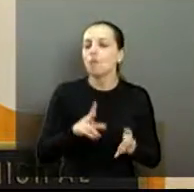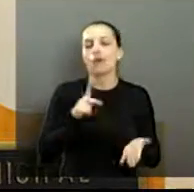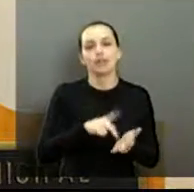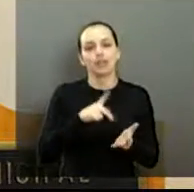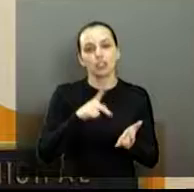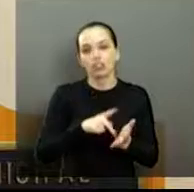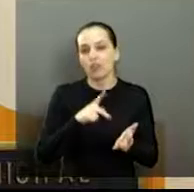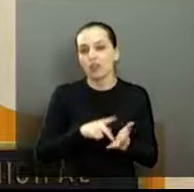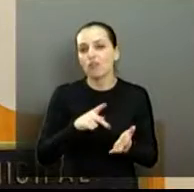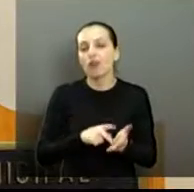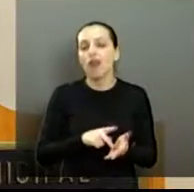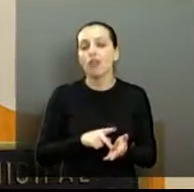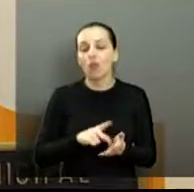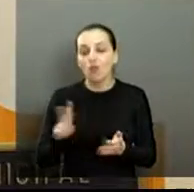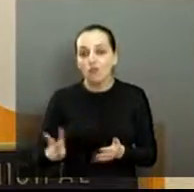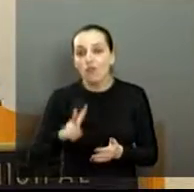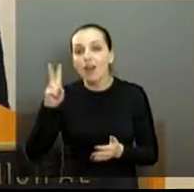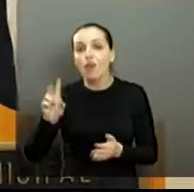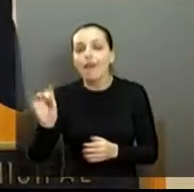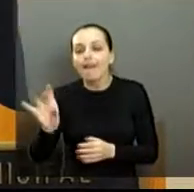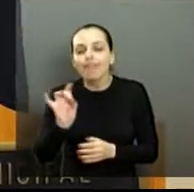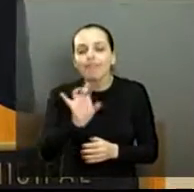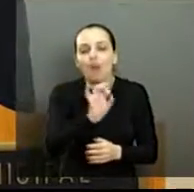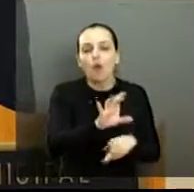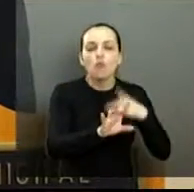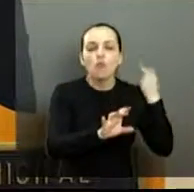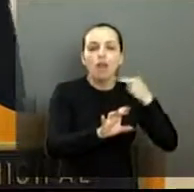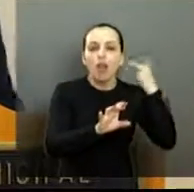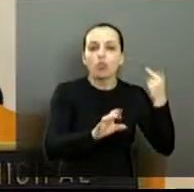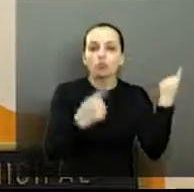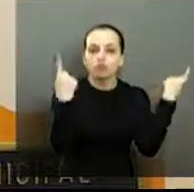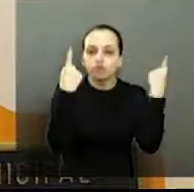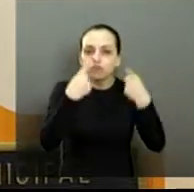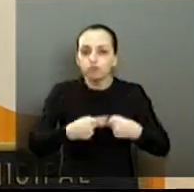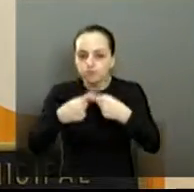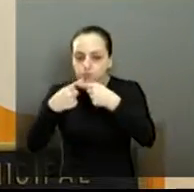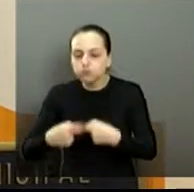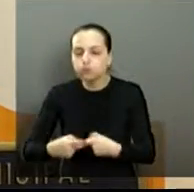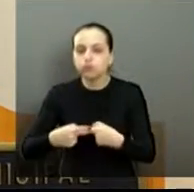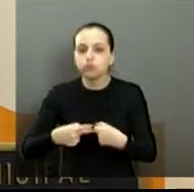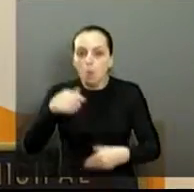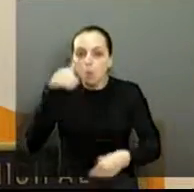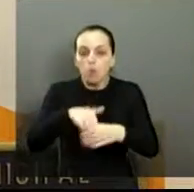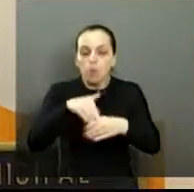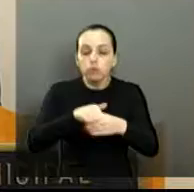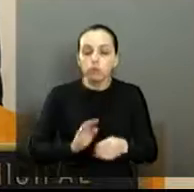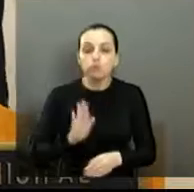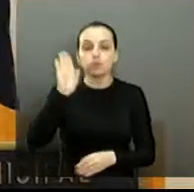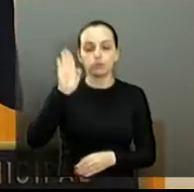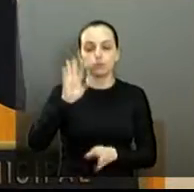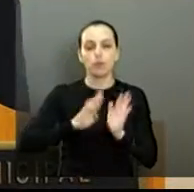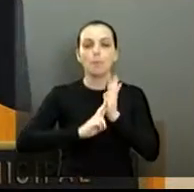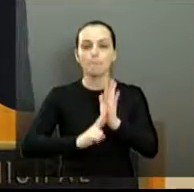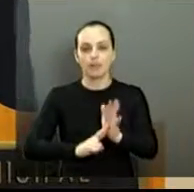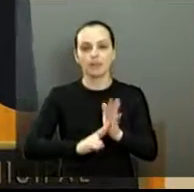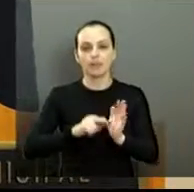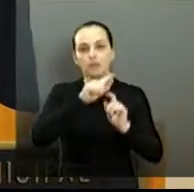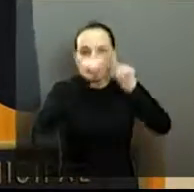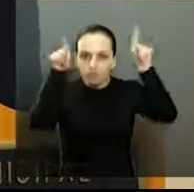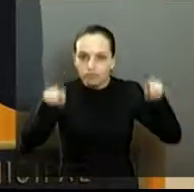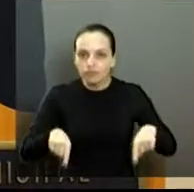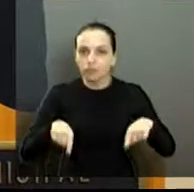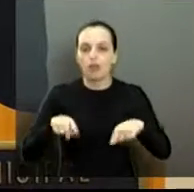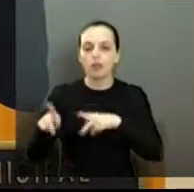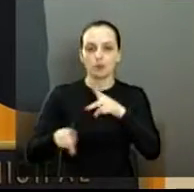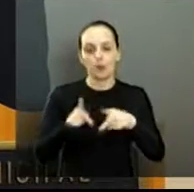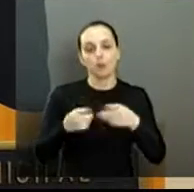não dizer diz que estão aqui dentro disputar voto a voto para representando a população representando os servidores nessa